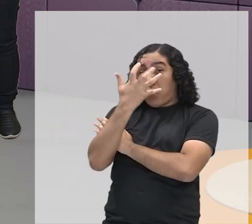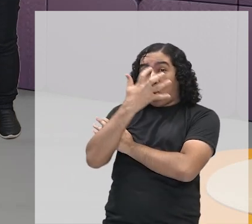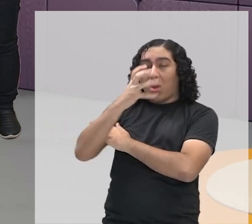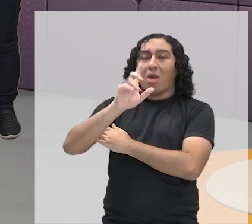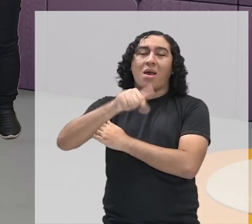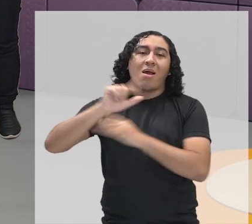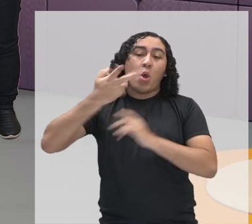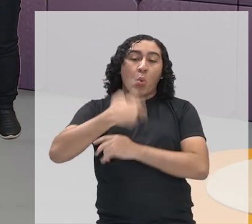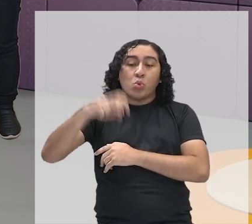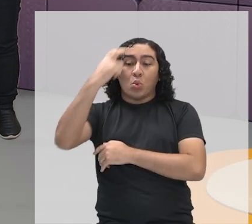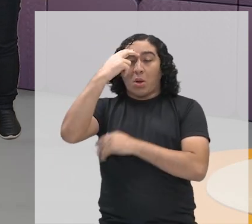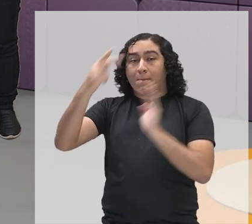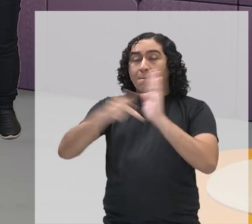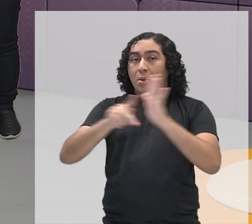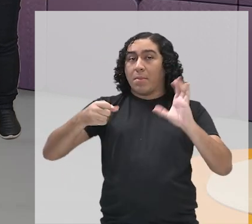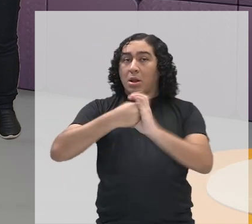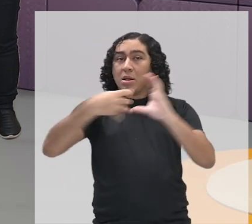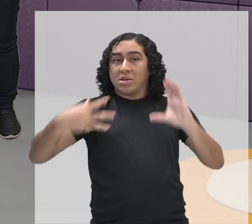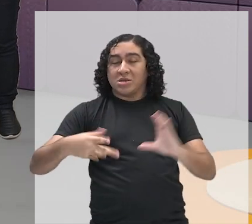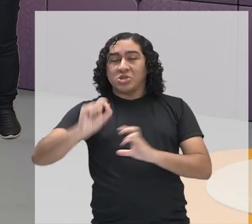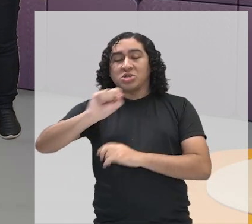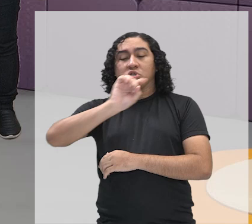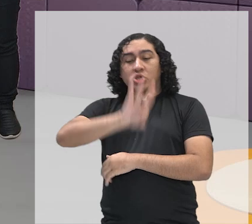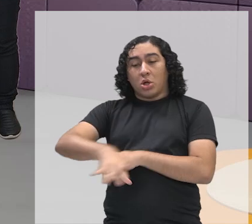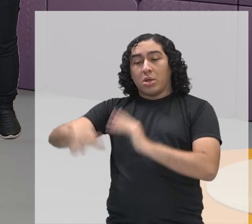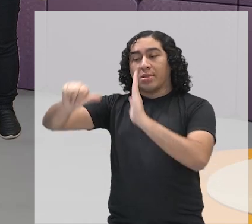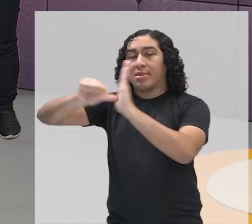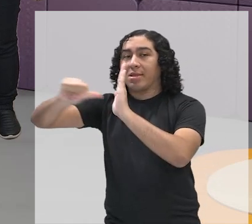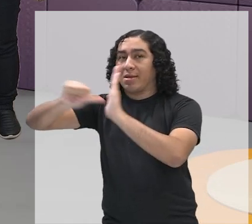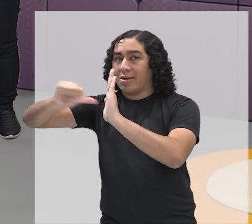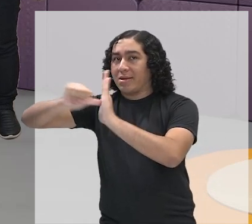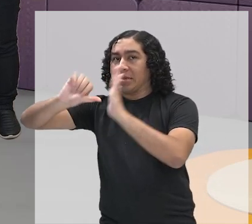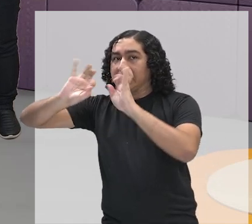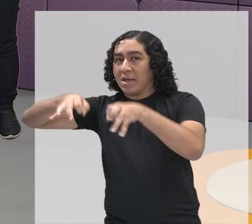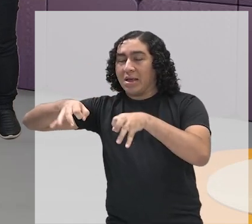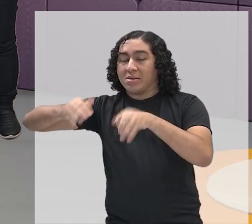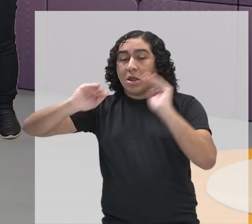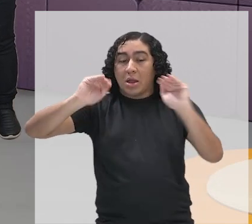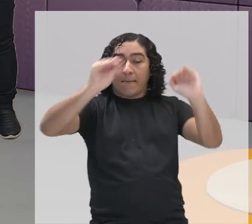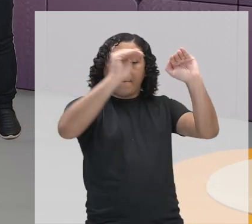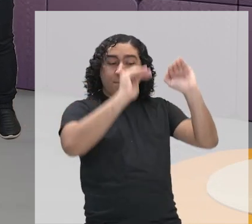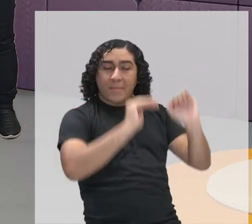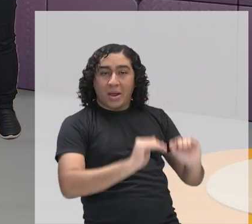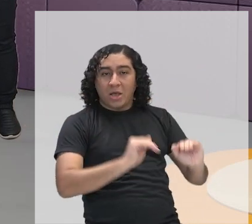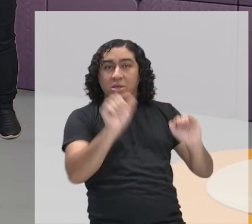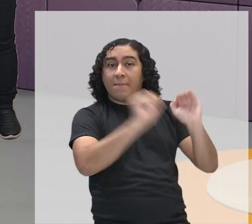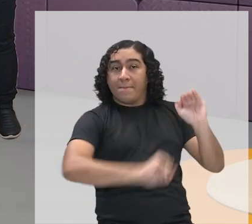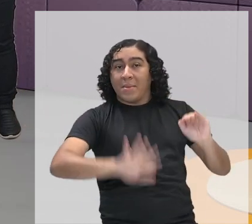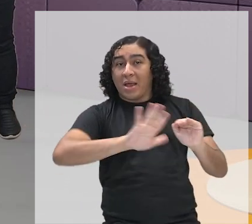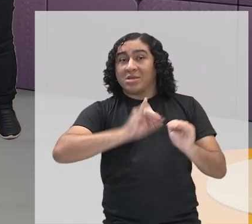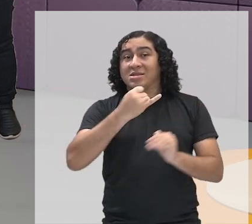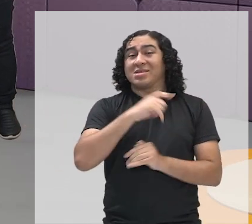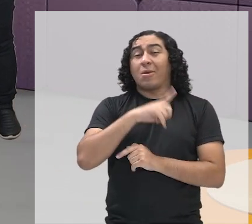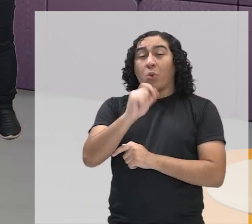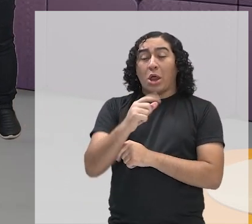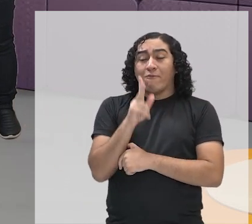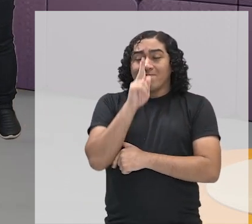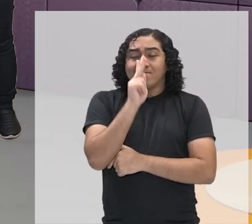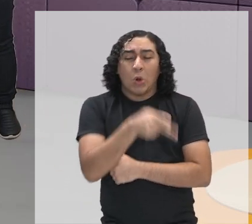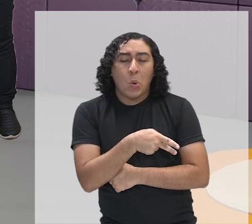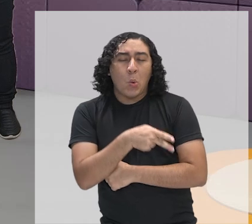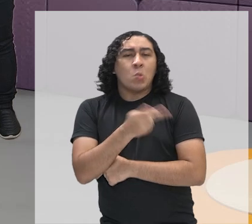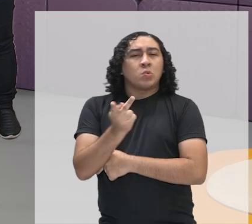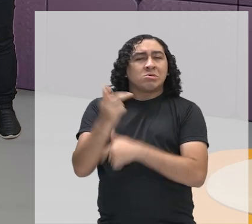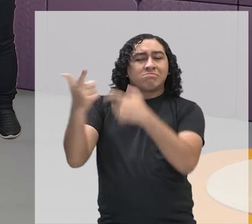então caracterizando Atenas, tá? E aqui embaixo, quando a gente fala então sobre força, né,